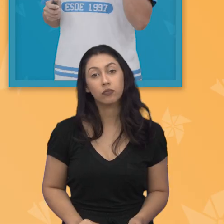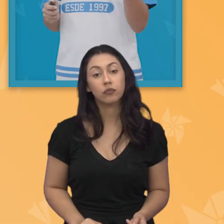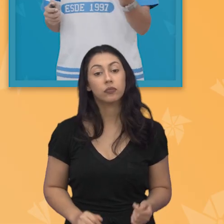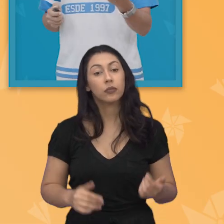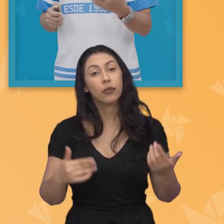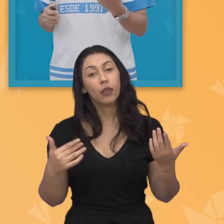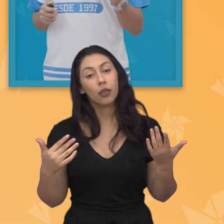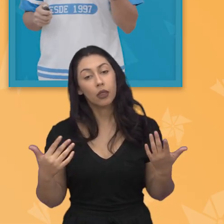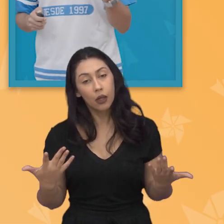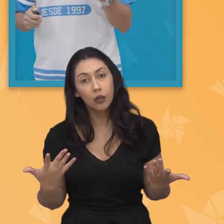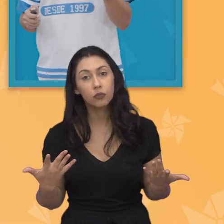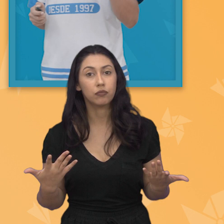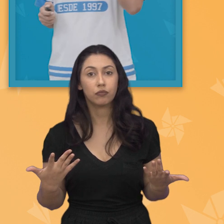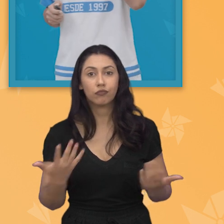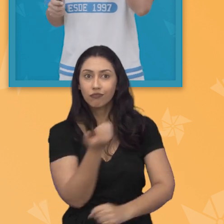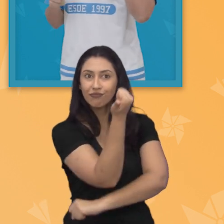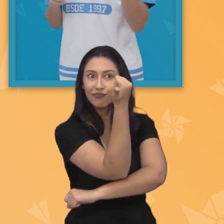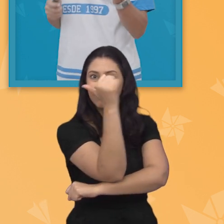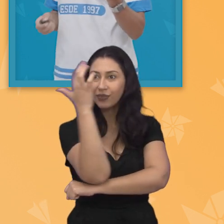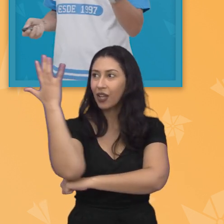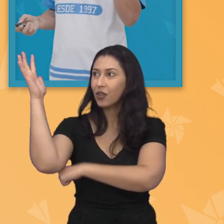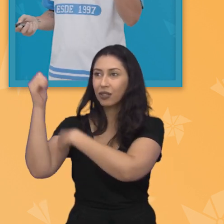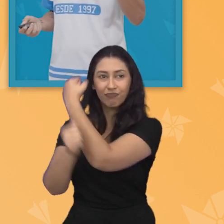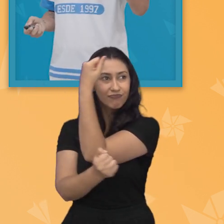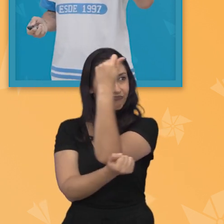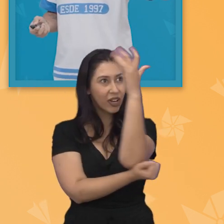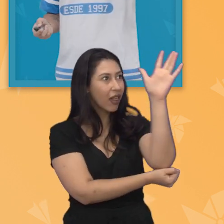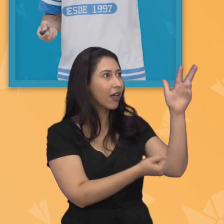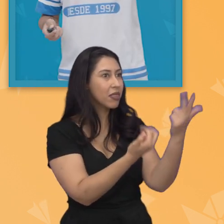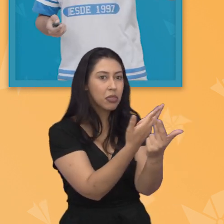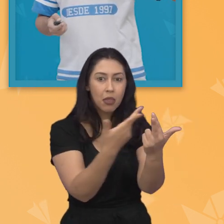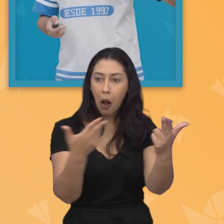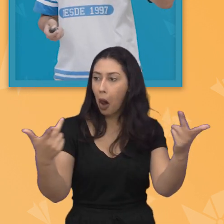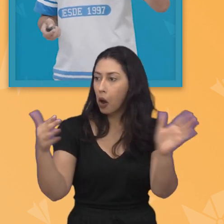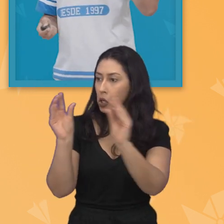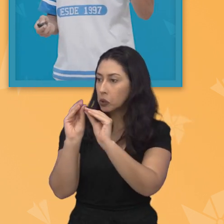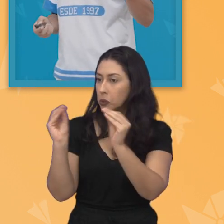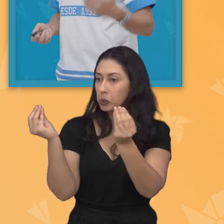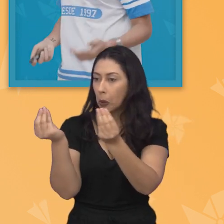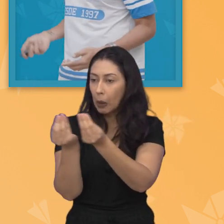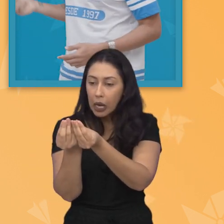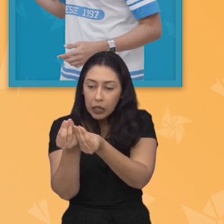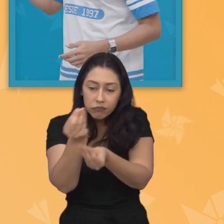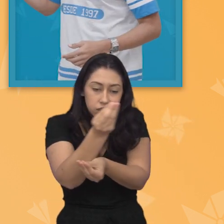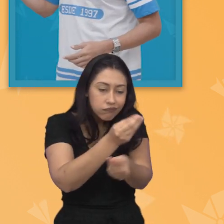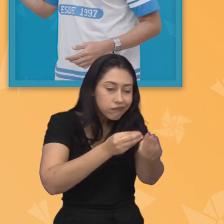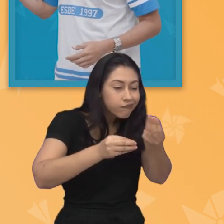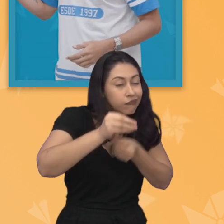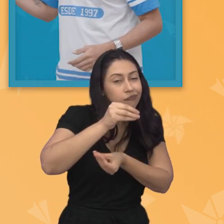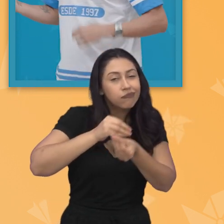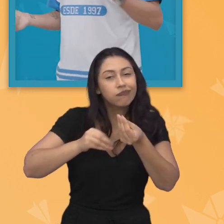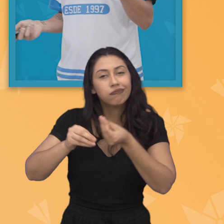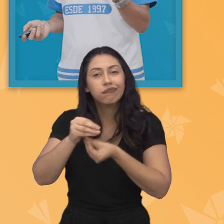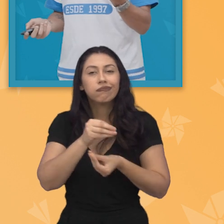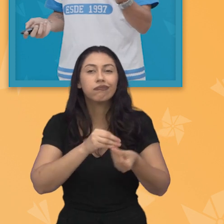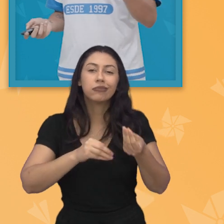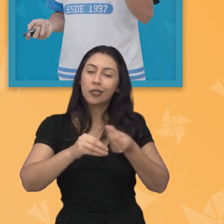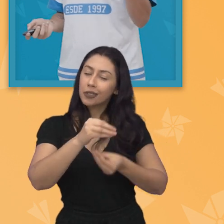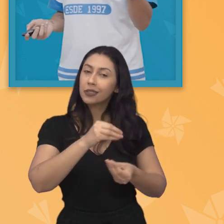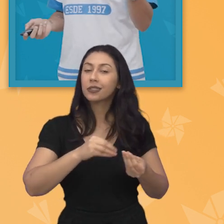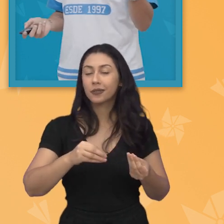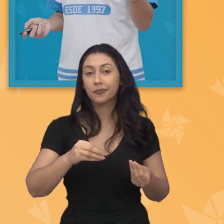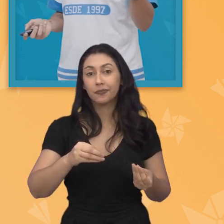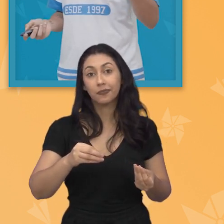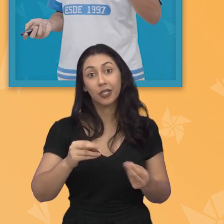Bom, como na maioria dos sistemas da natureza são misturas, né, lembrando nossa aula de substâncias puras e misturas, a